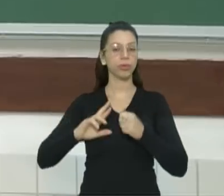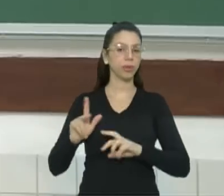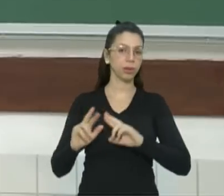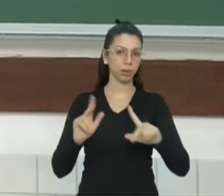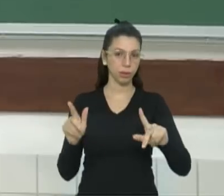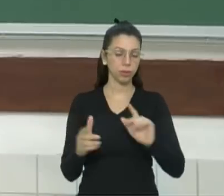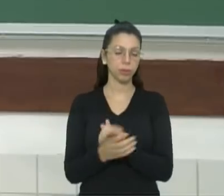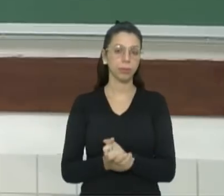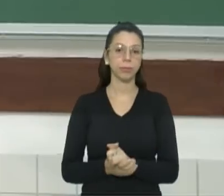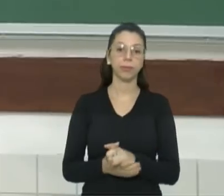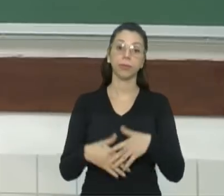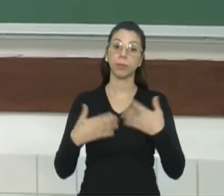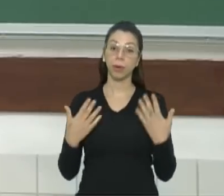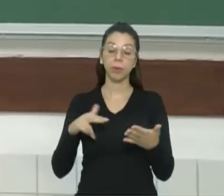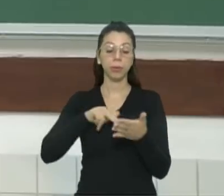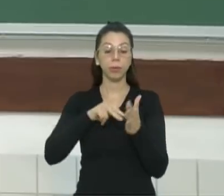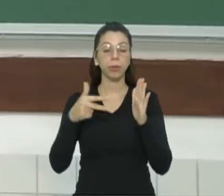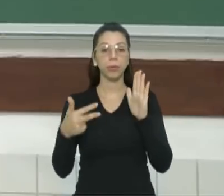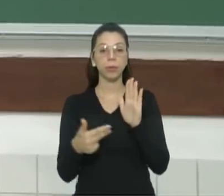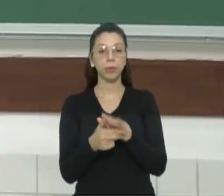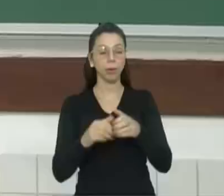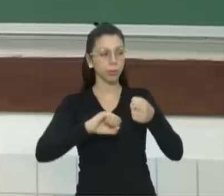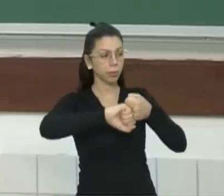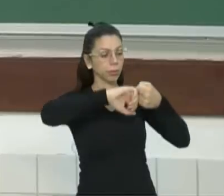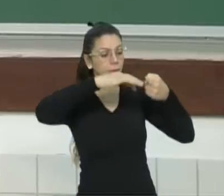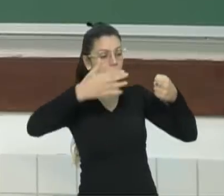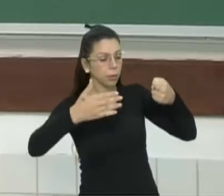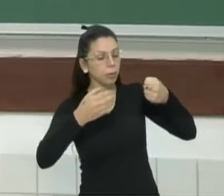muitas vezes a democracia está indo muito bem,